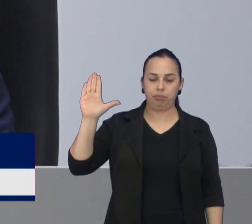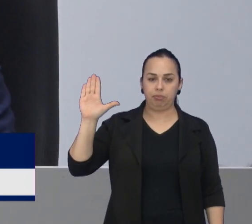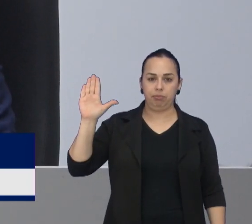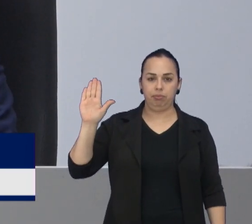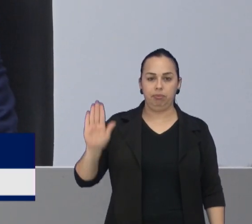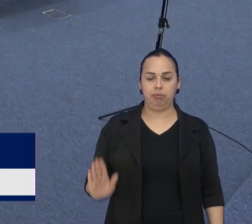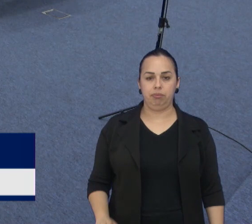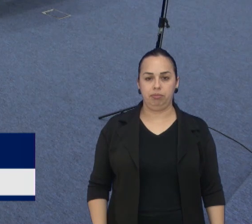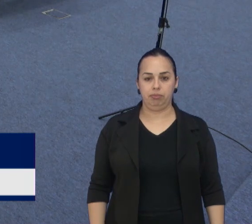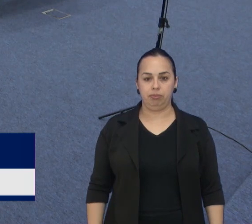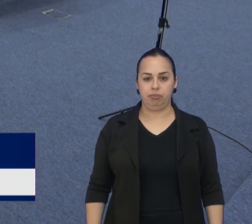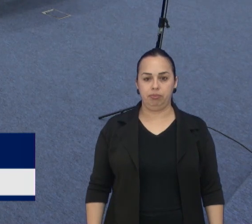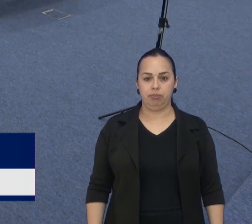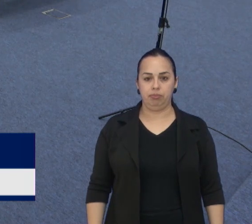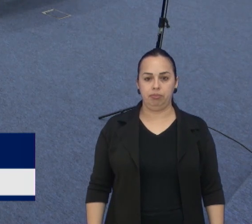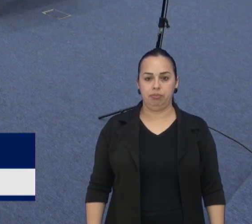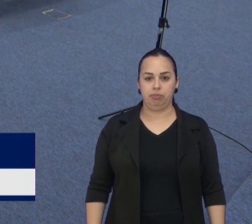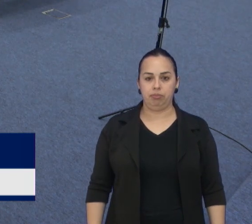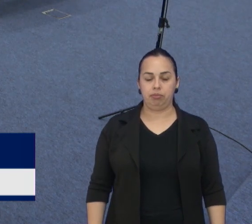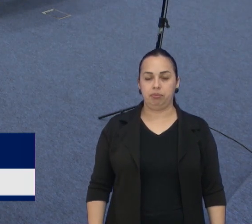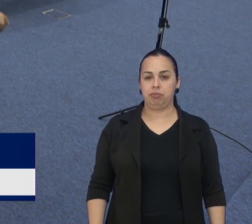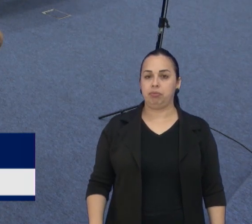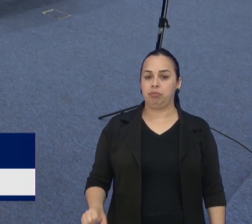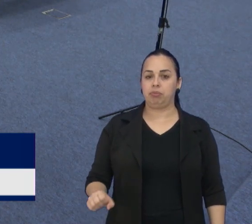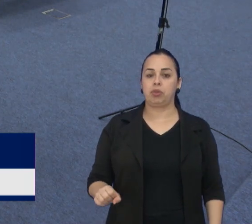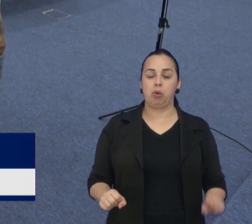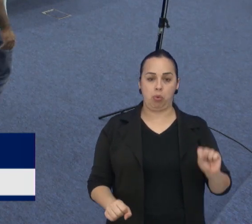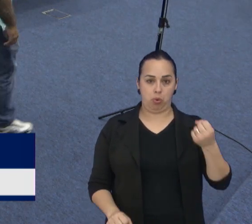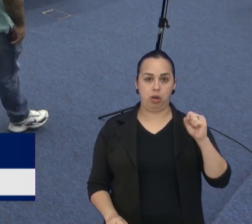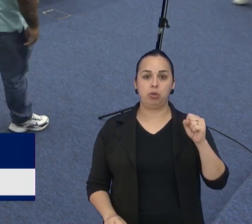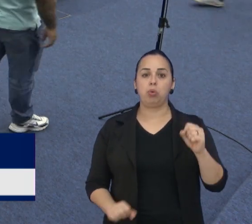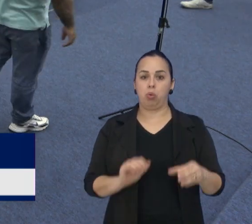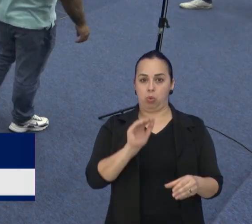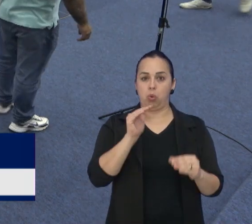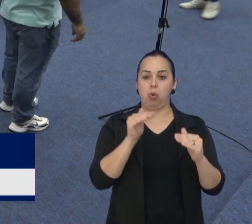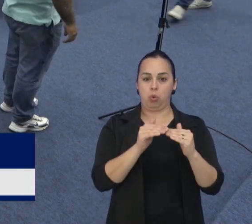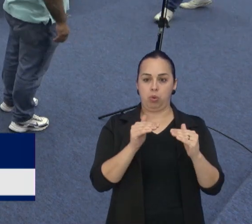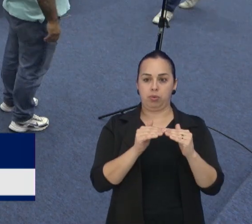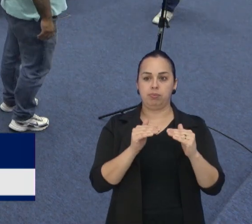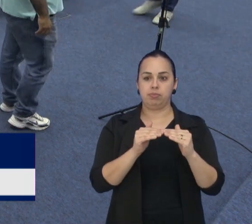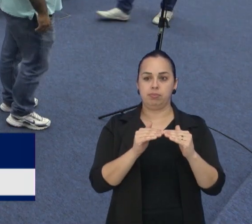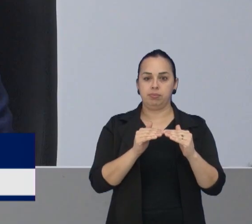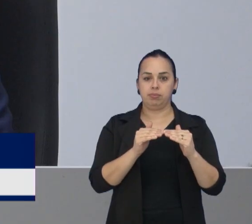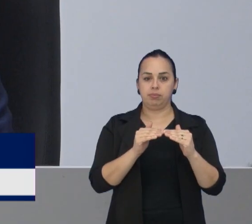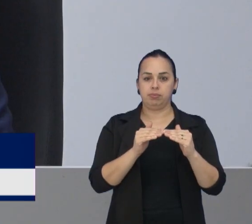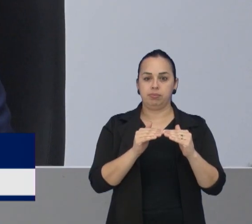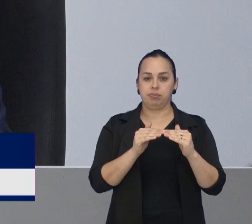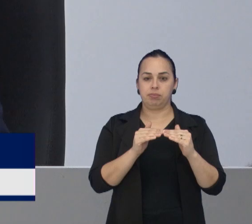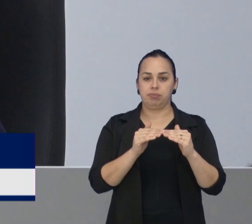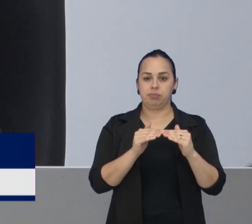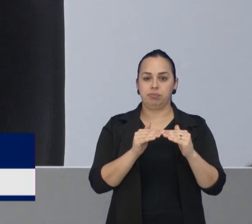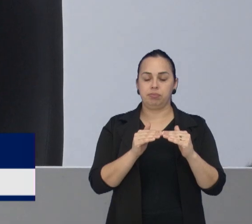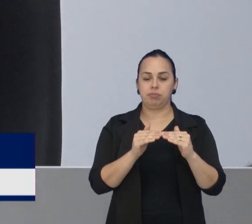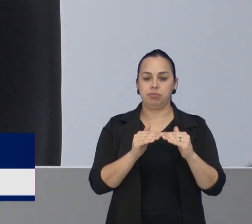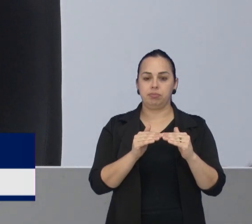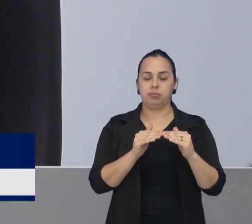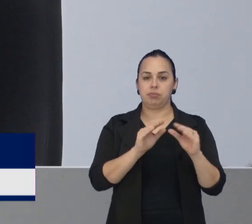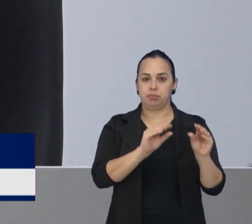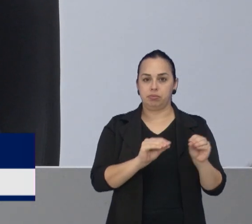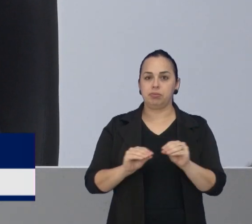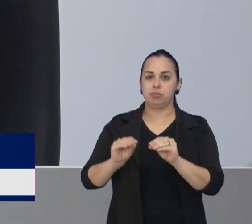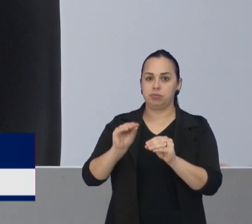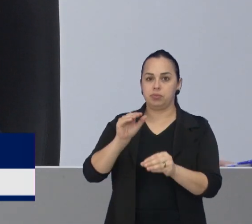se manifestem. São 8 votos favoráveis, senhor presidente. Com 8 votos favoráveis, o adiamento